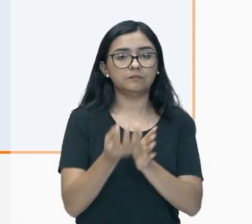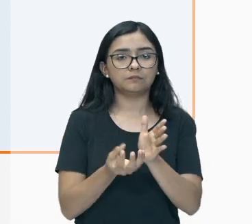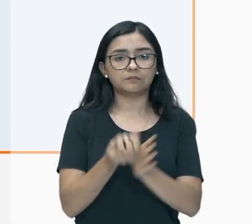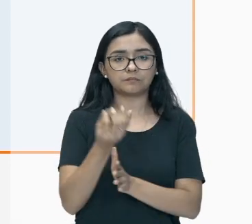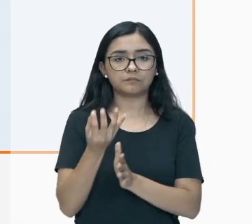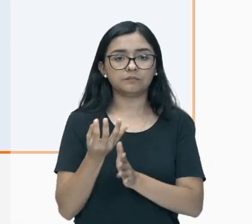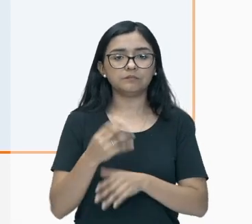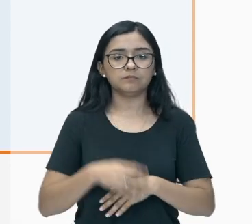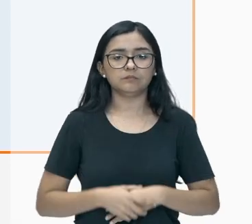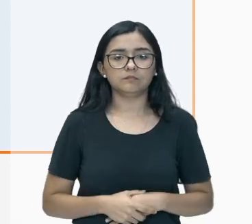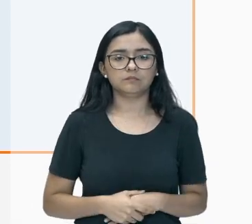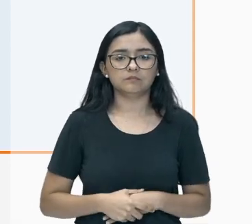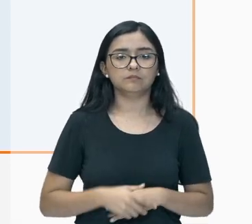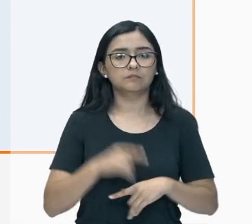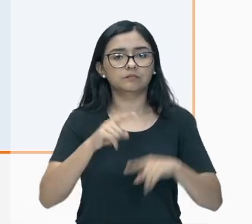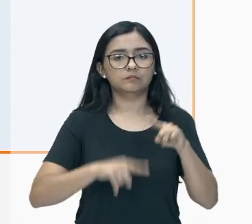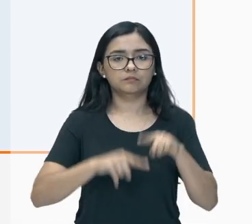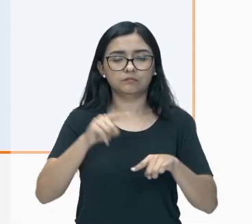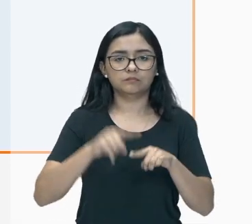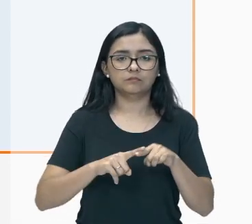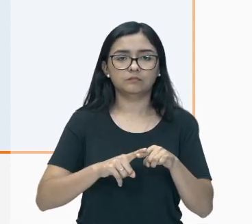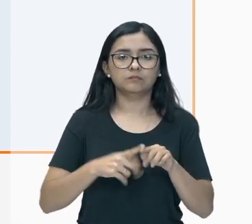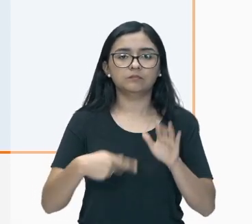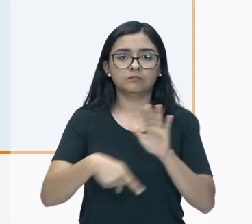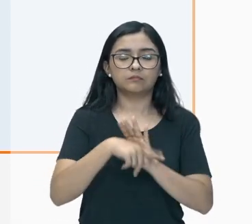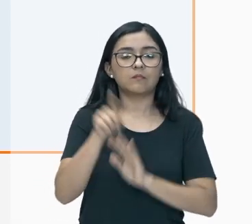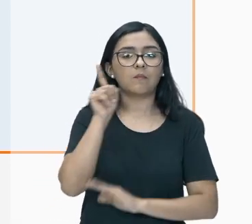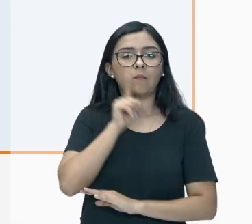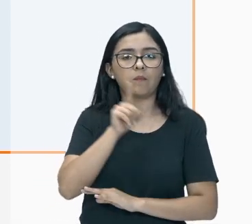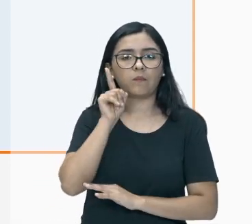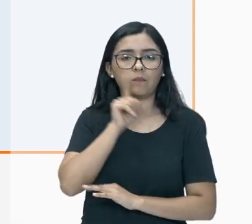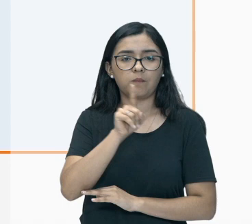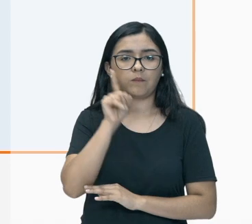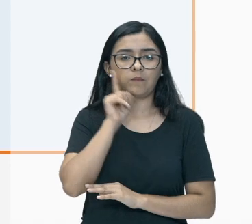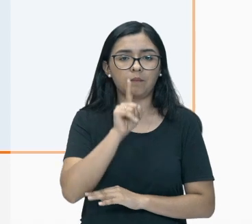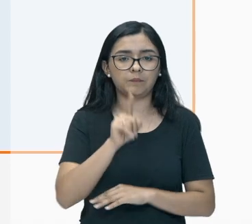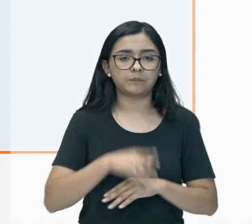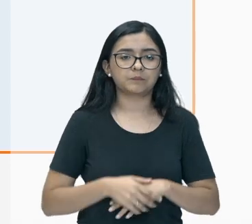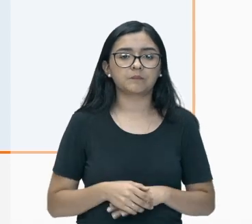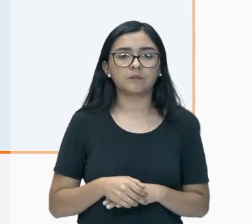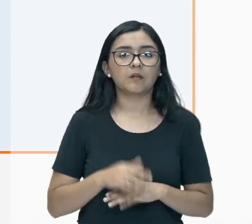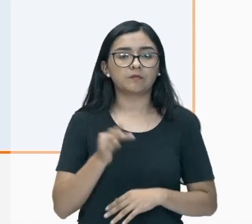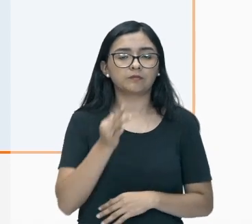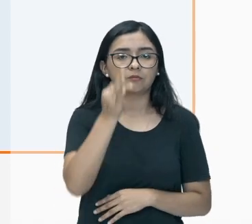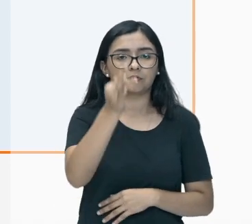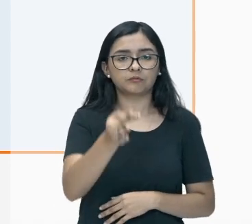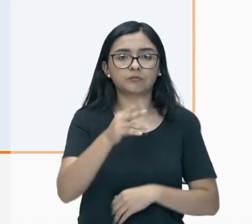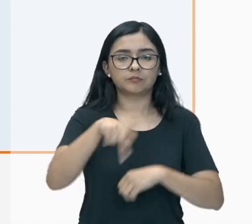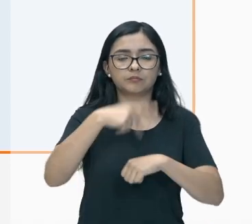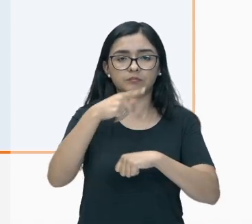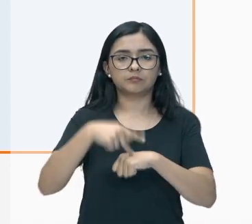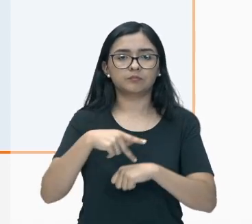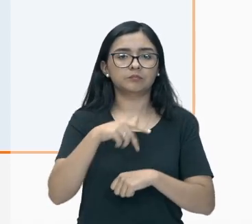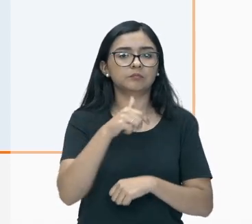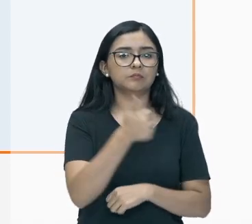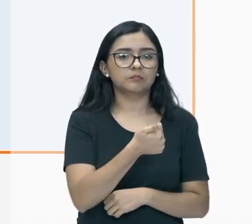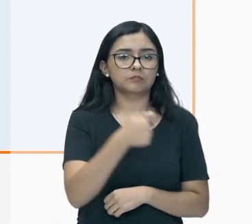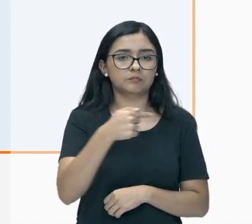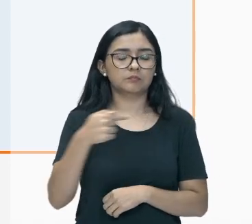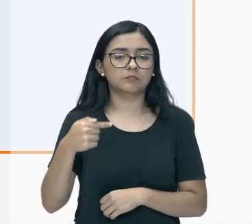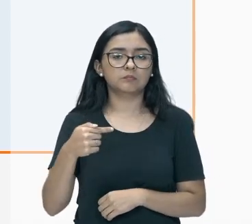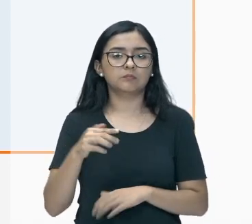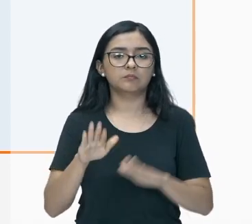os artigos da Confederação dos Estados Unidos, embrião da futura nação. E em 1787, a Convenção